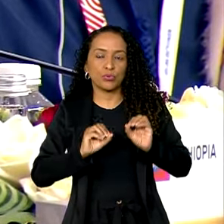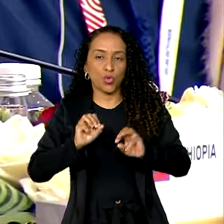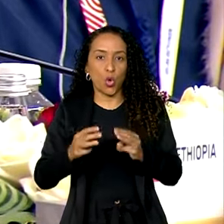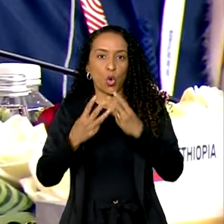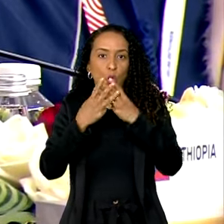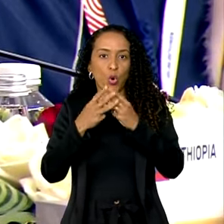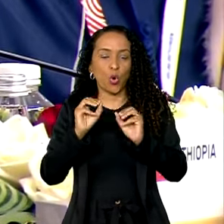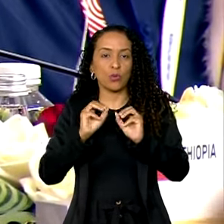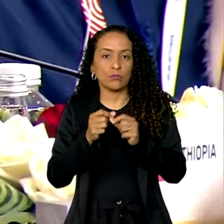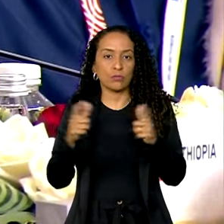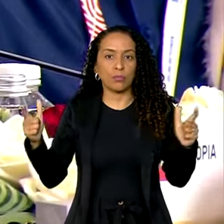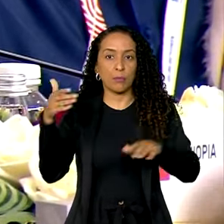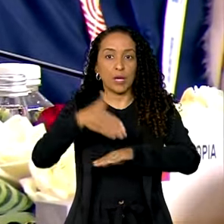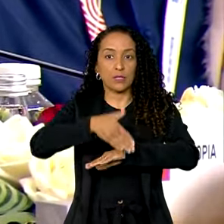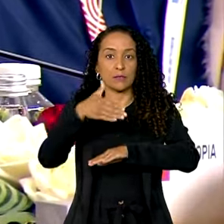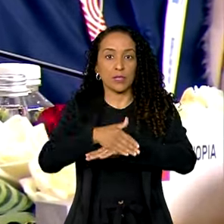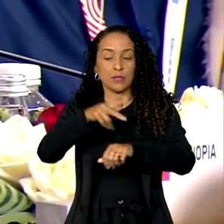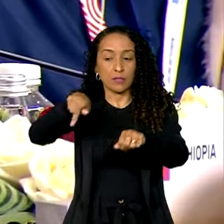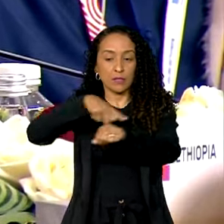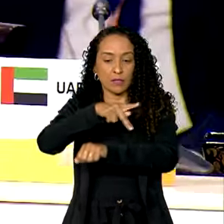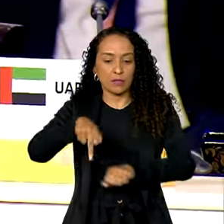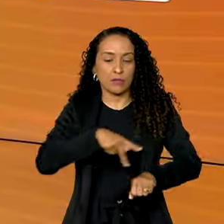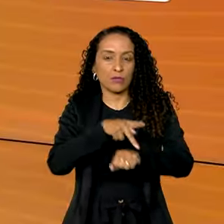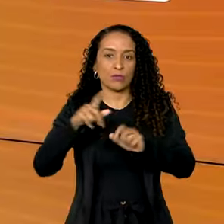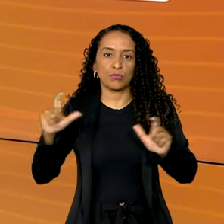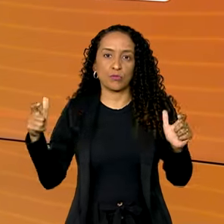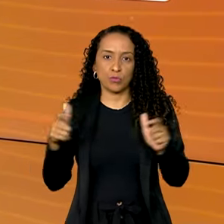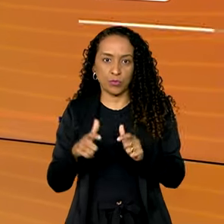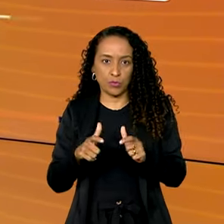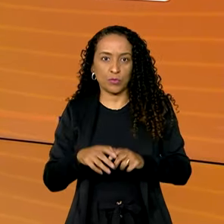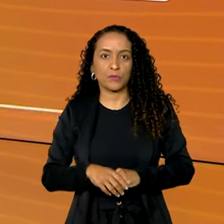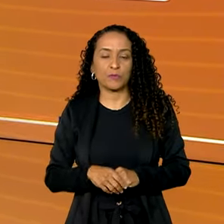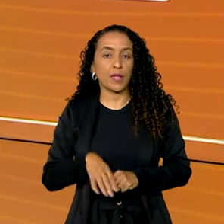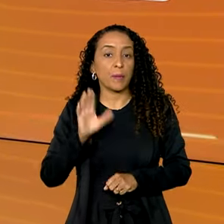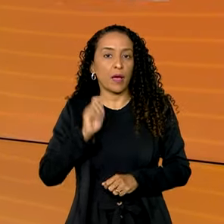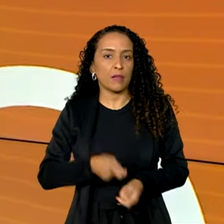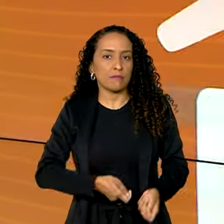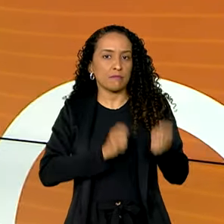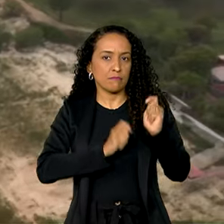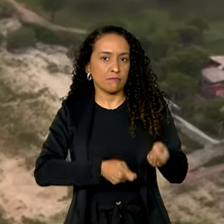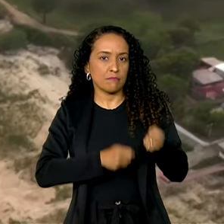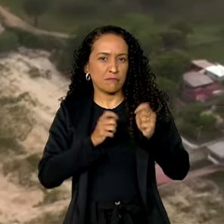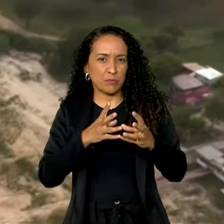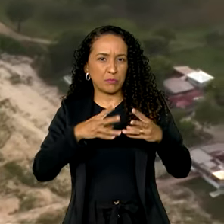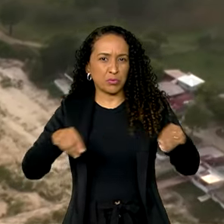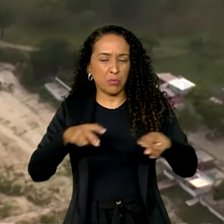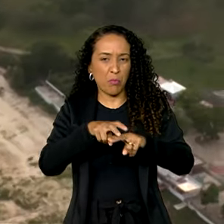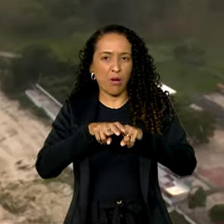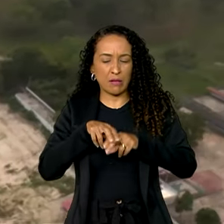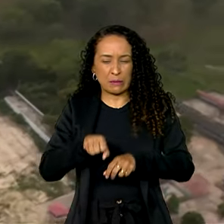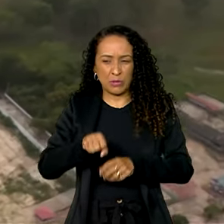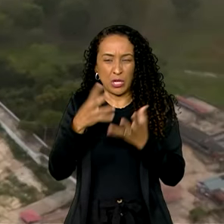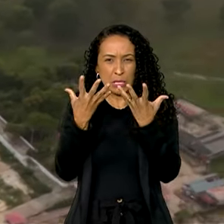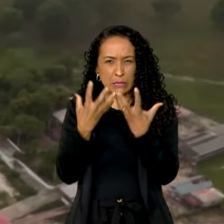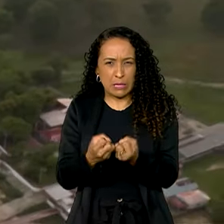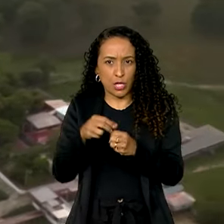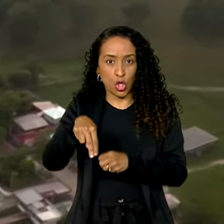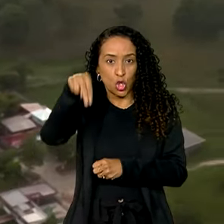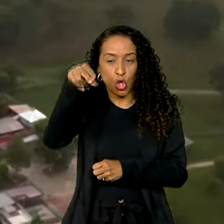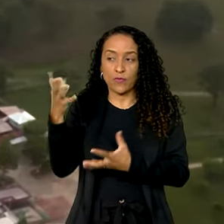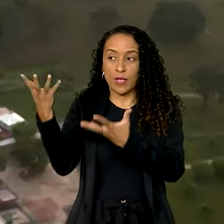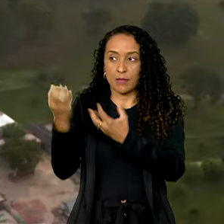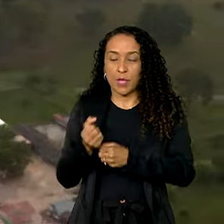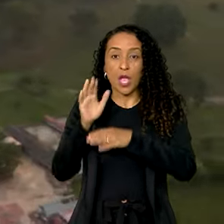para ampliar a participação das nações menos desenvolvidas. E mais, pescadores atingidos pela seca no norte vão